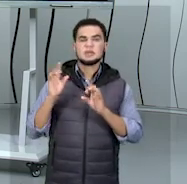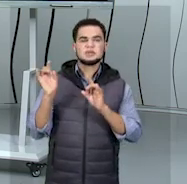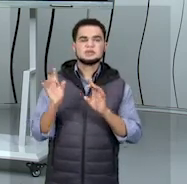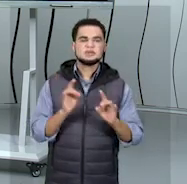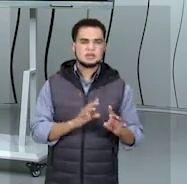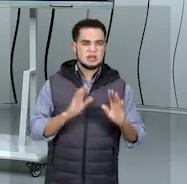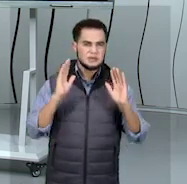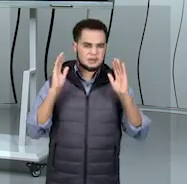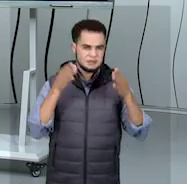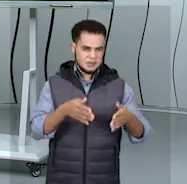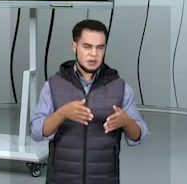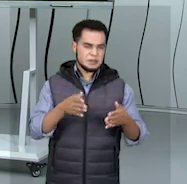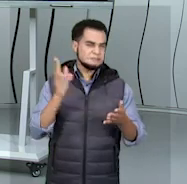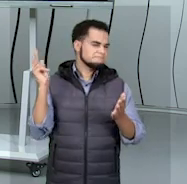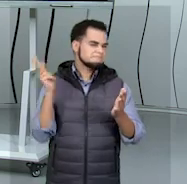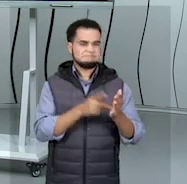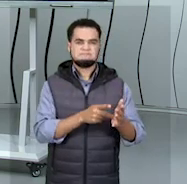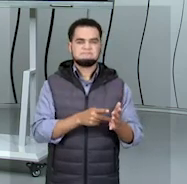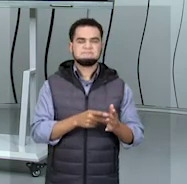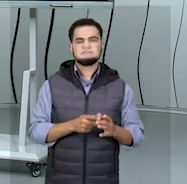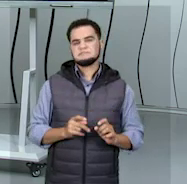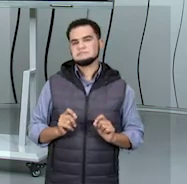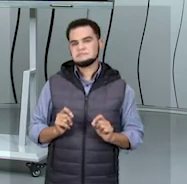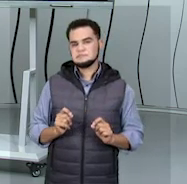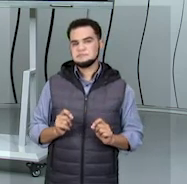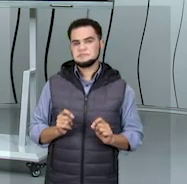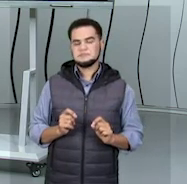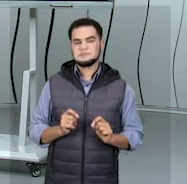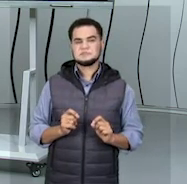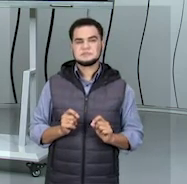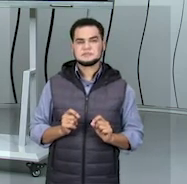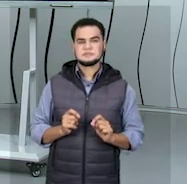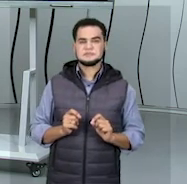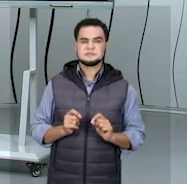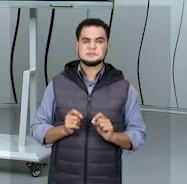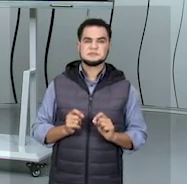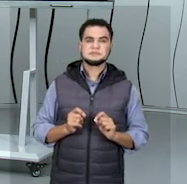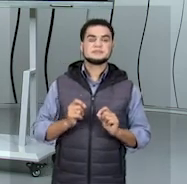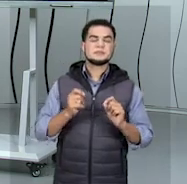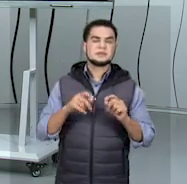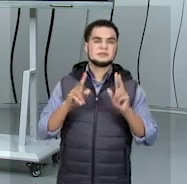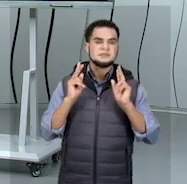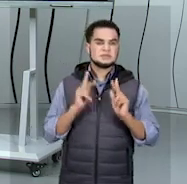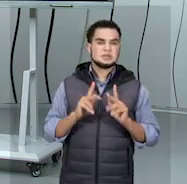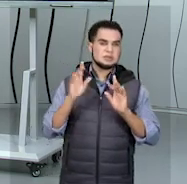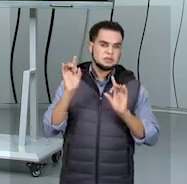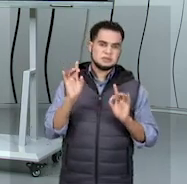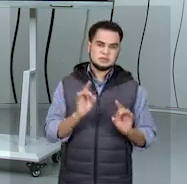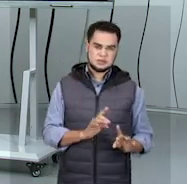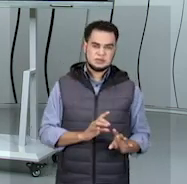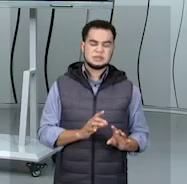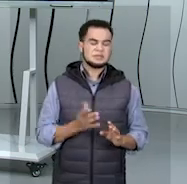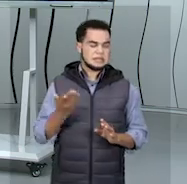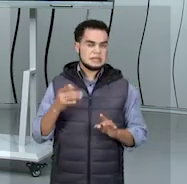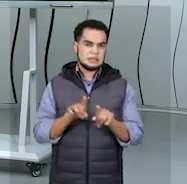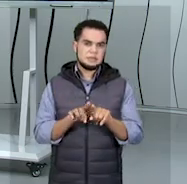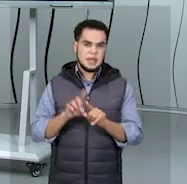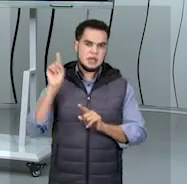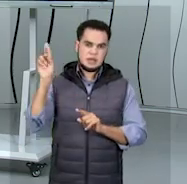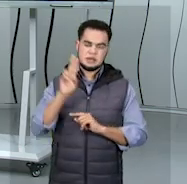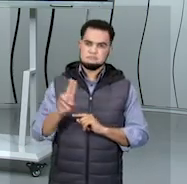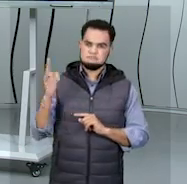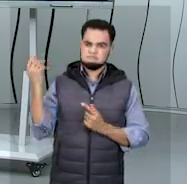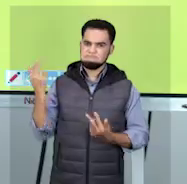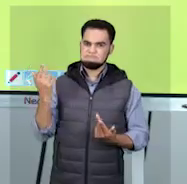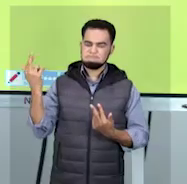do realismo é o homem e o cotidiano? Aqui também. E aqui a gente tem duas